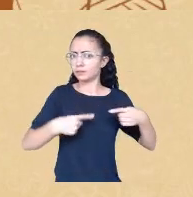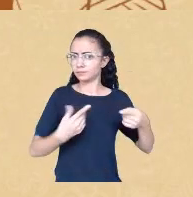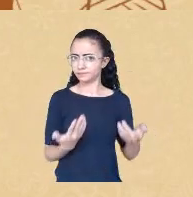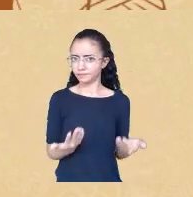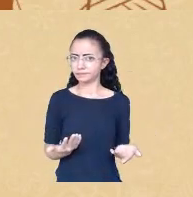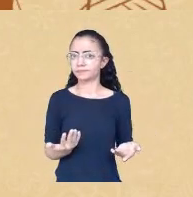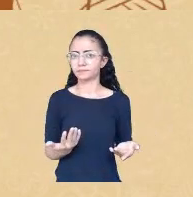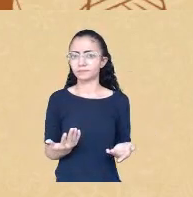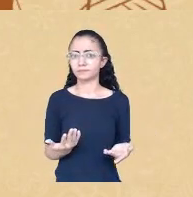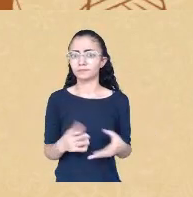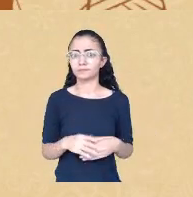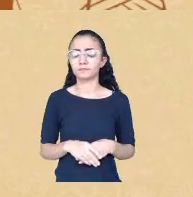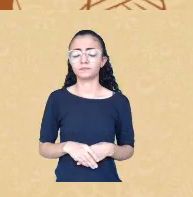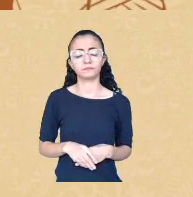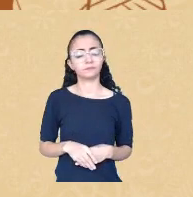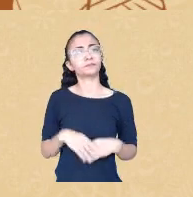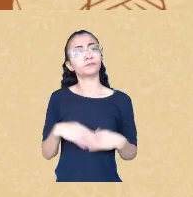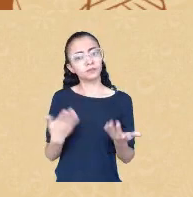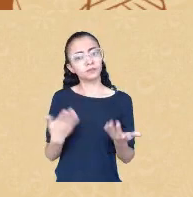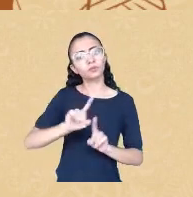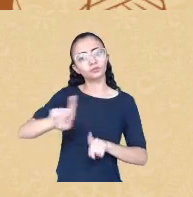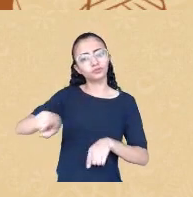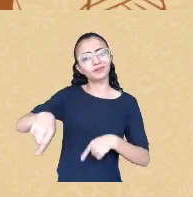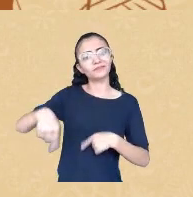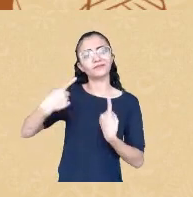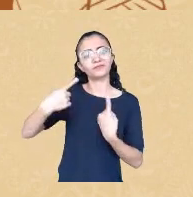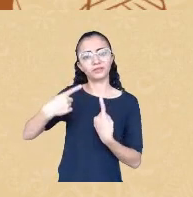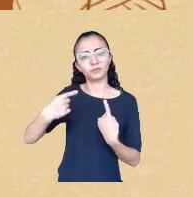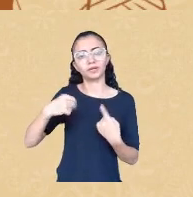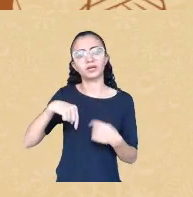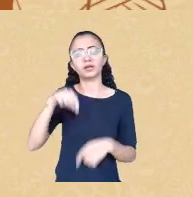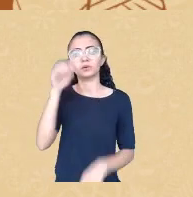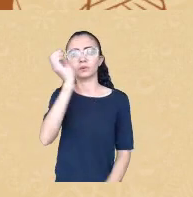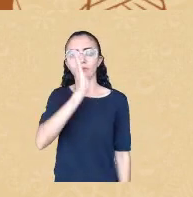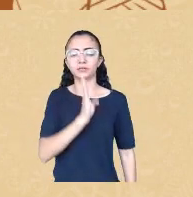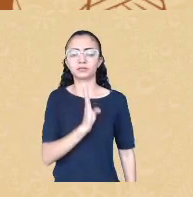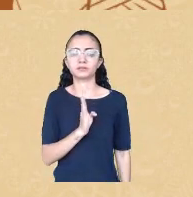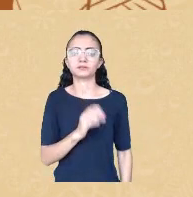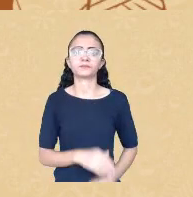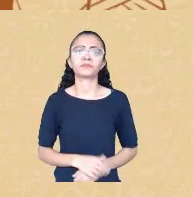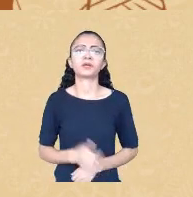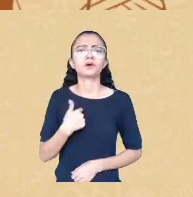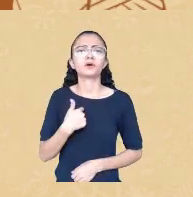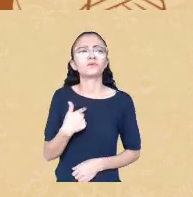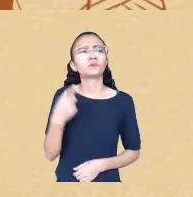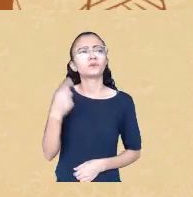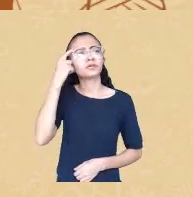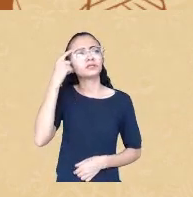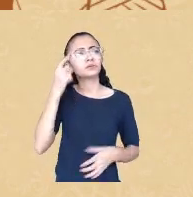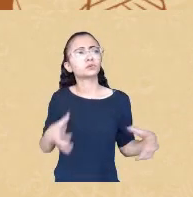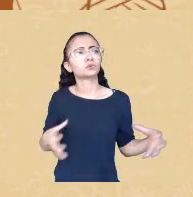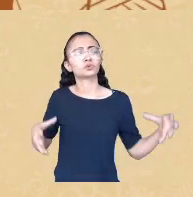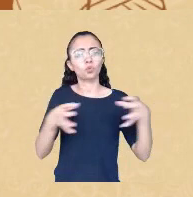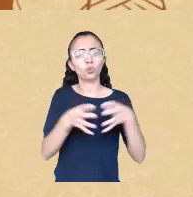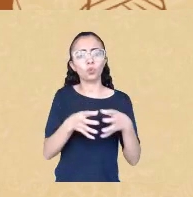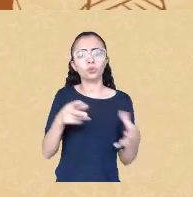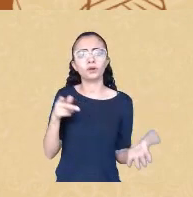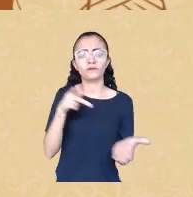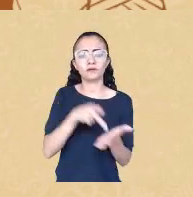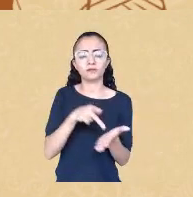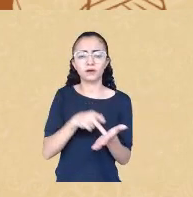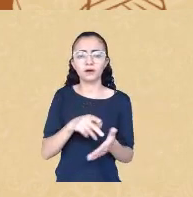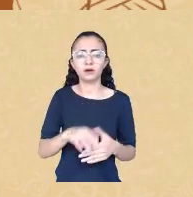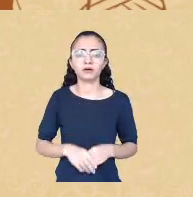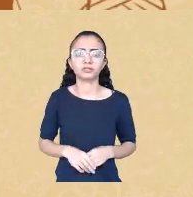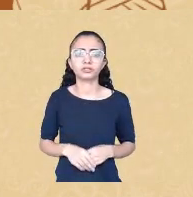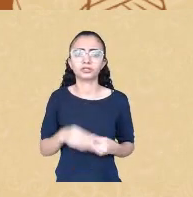E aí é um grande desafio também deste país. Eu penso muito nas comissões da verdade, no impacto do falar sobre